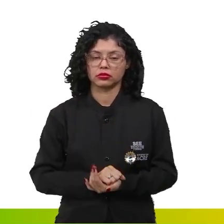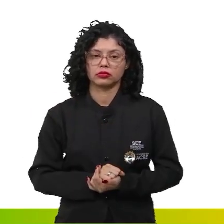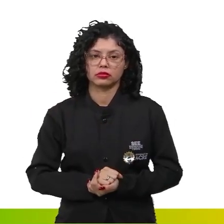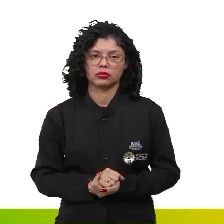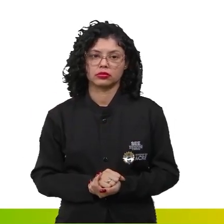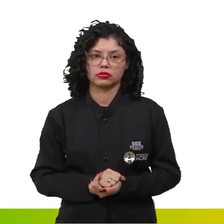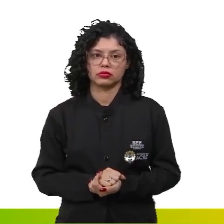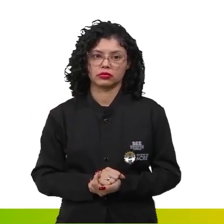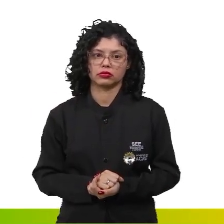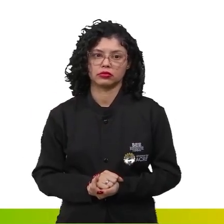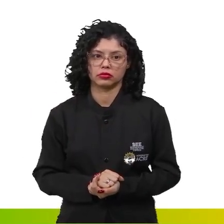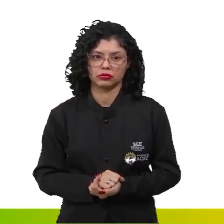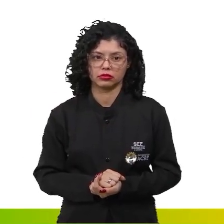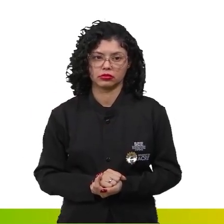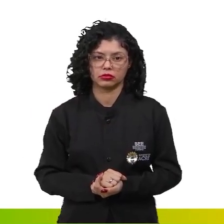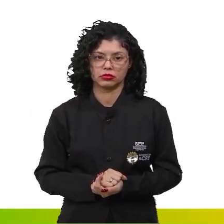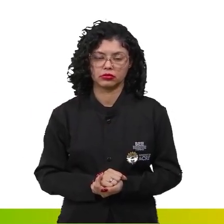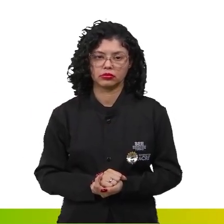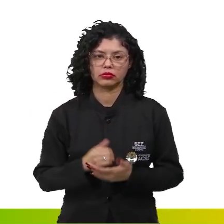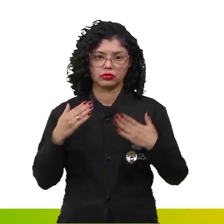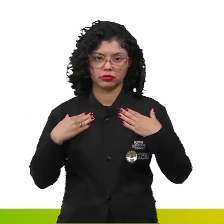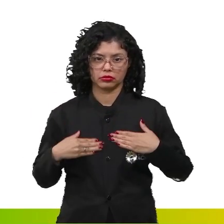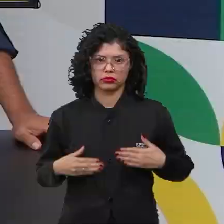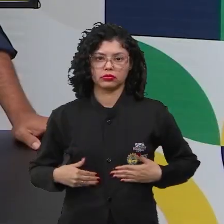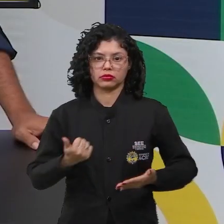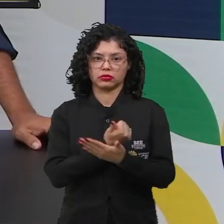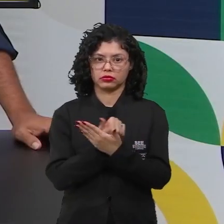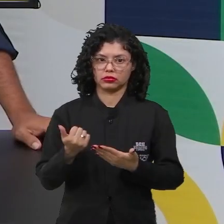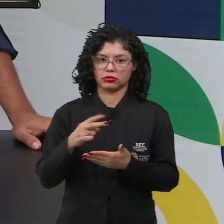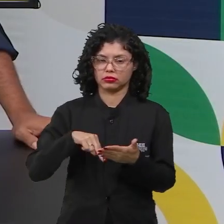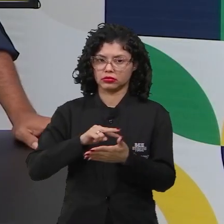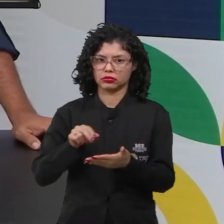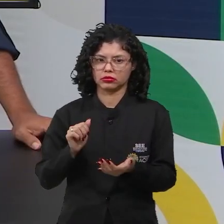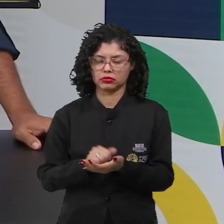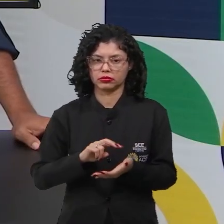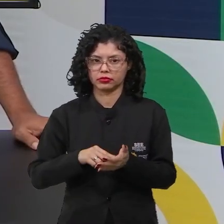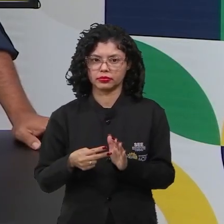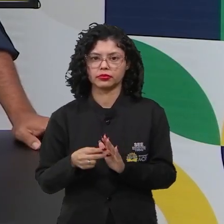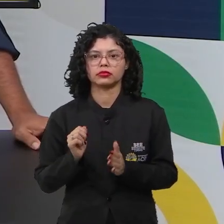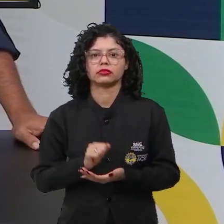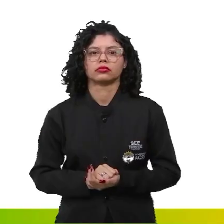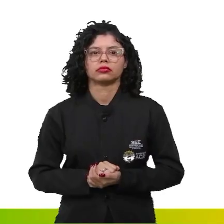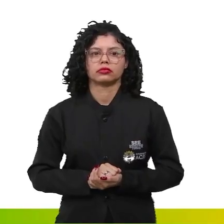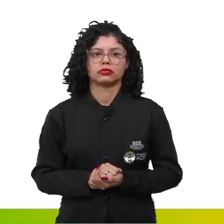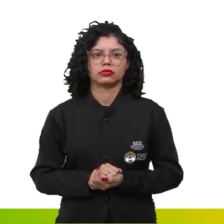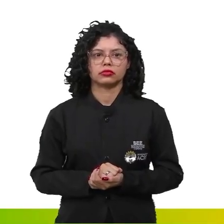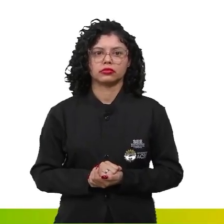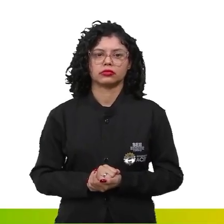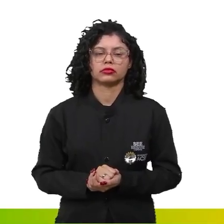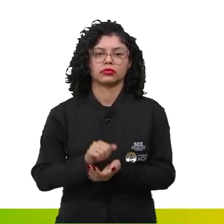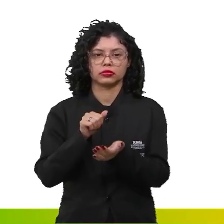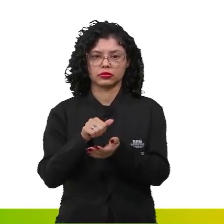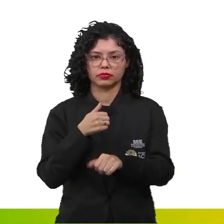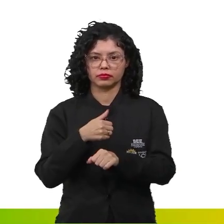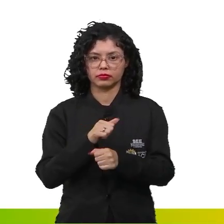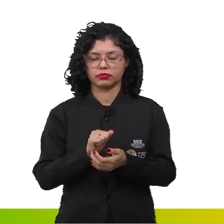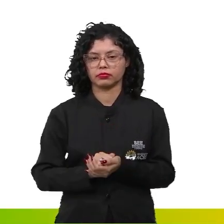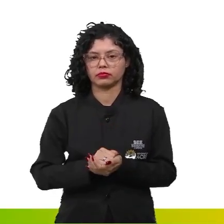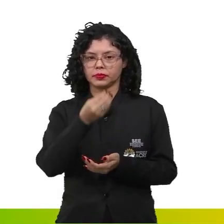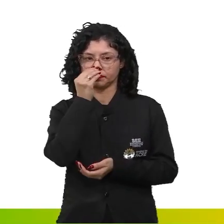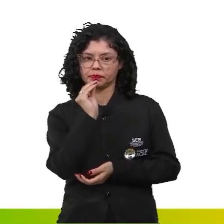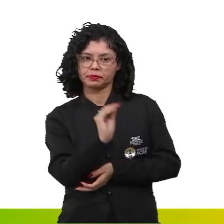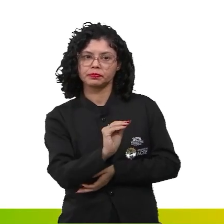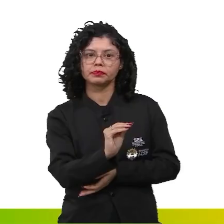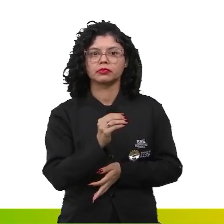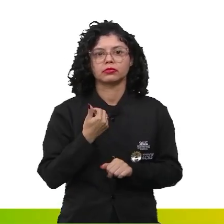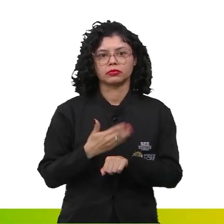identitários. Não tem relação, o corpo, a ação, a dança, não quer dizer nada. E a exclusão de práticas não